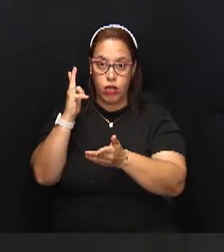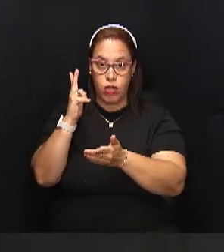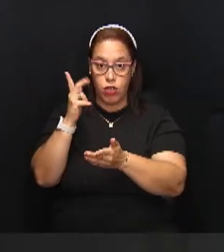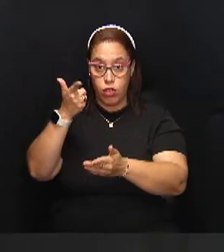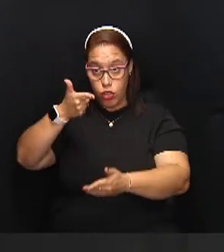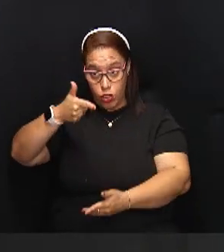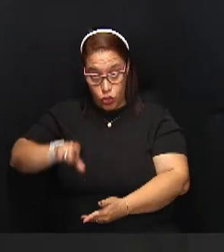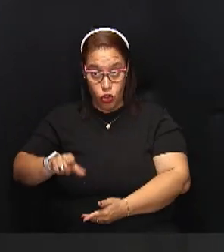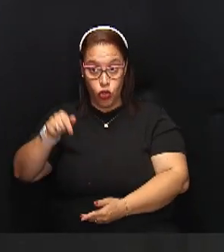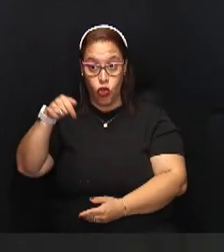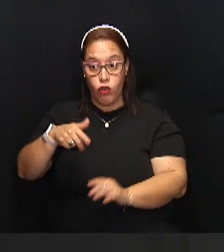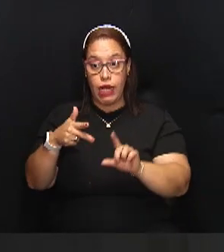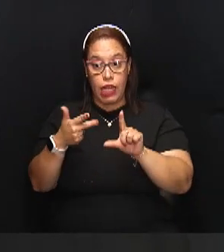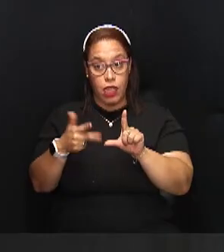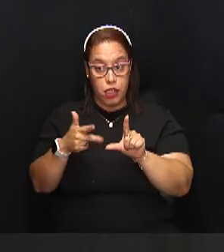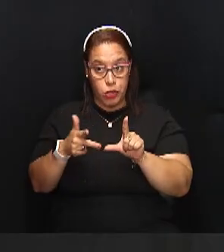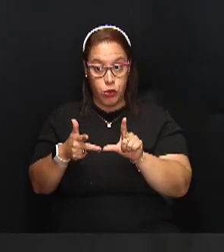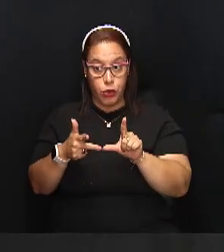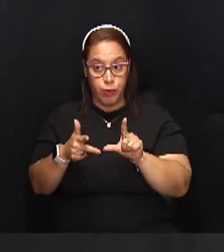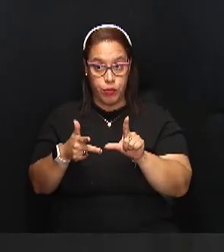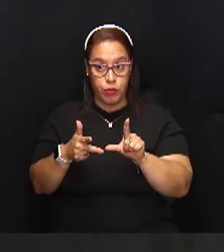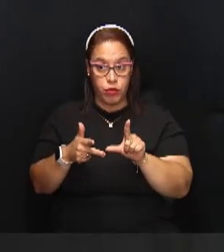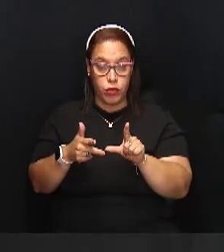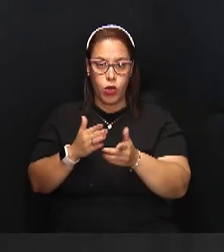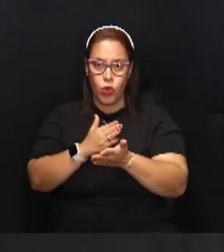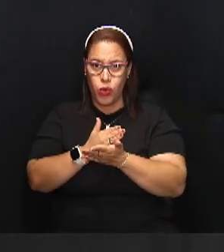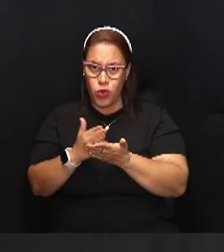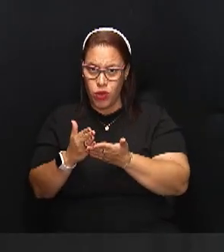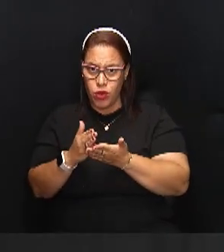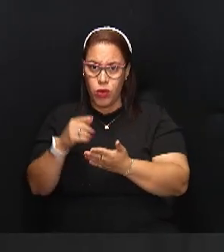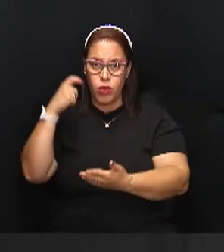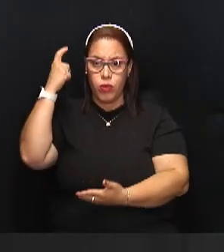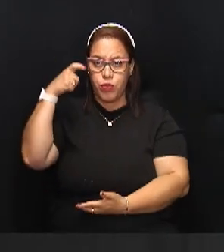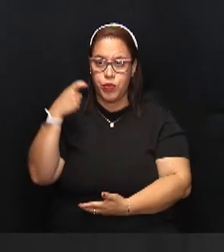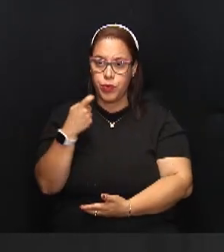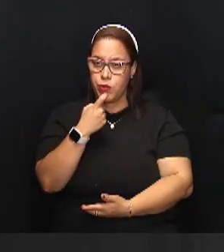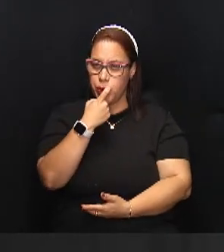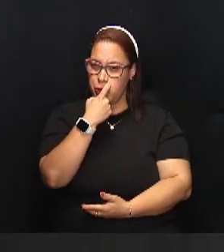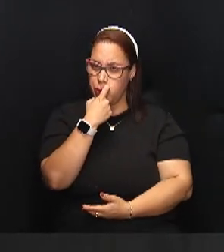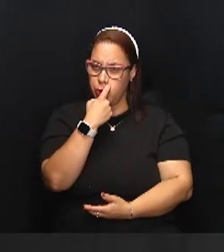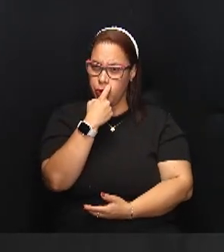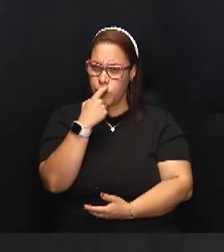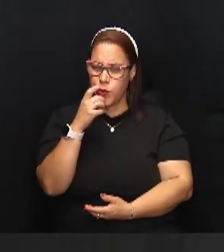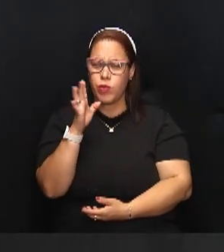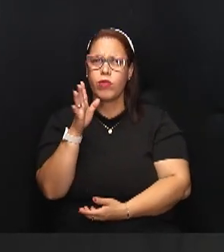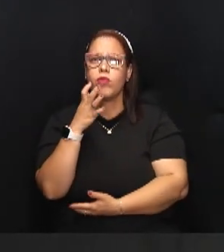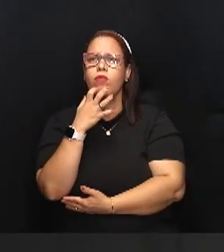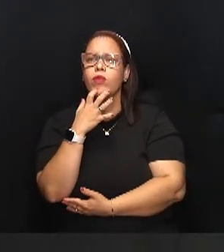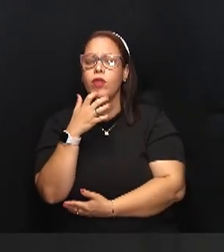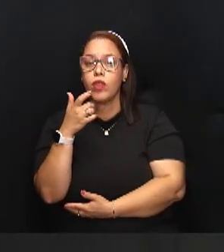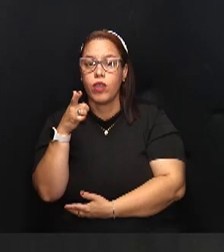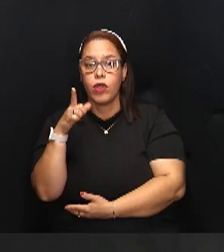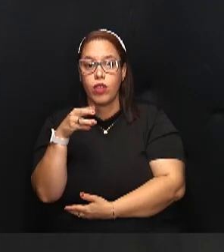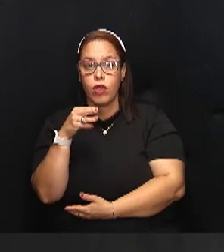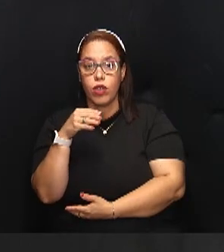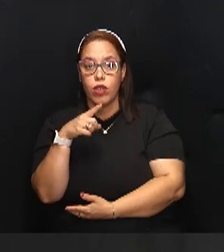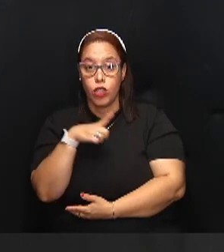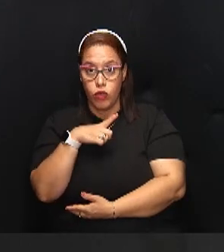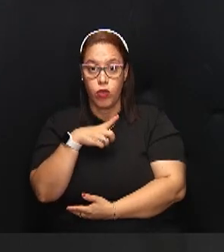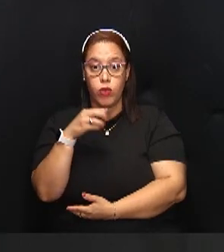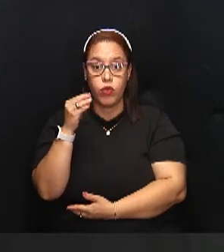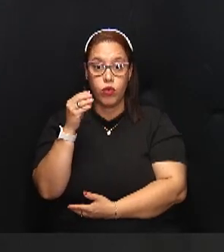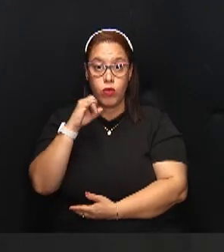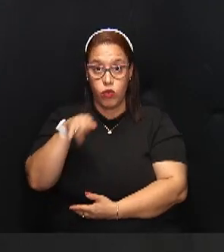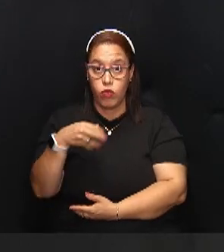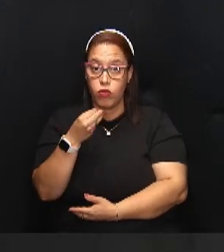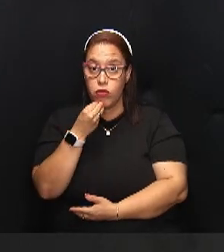nessa legislatura. Eu, no começo, Mina, eu já até tive a oportunidade de falar disso,